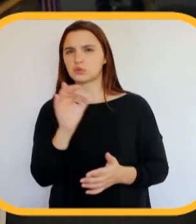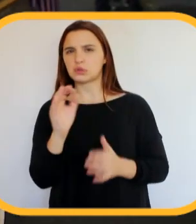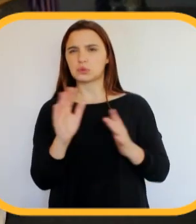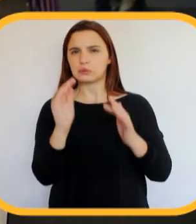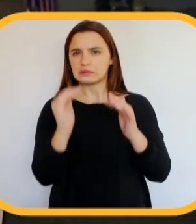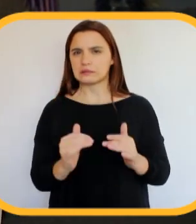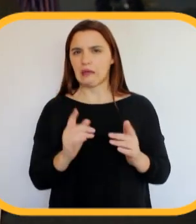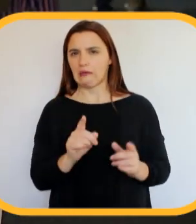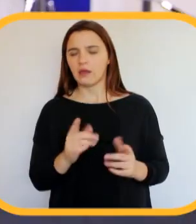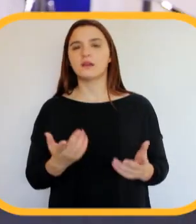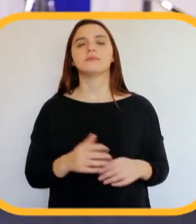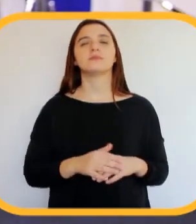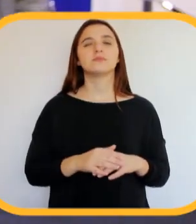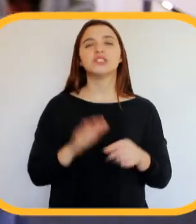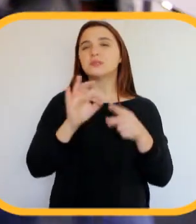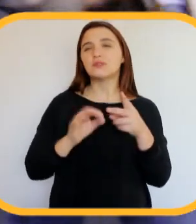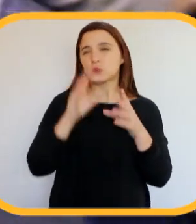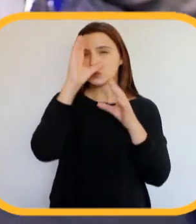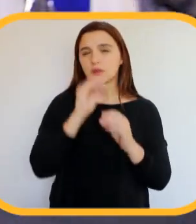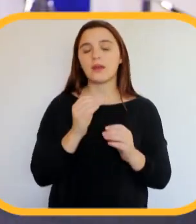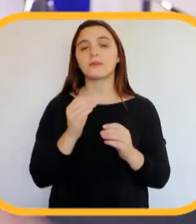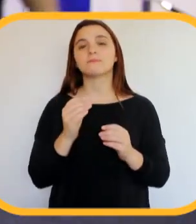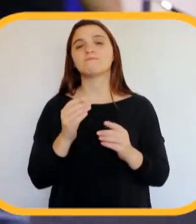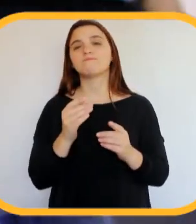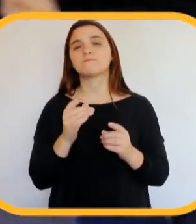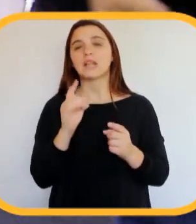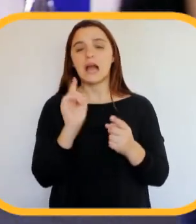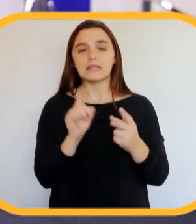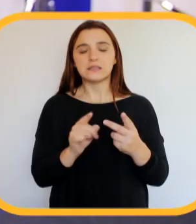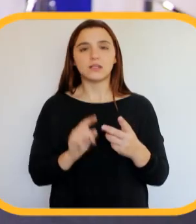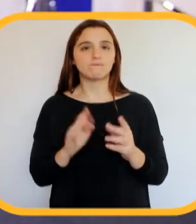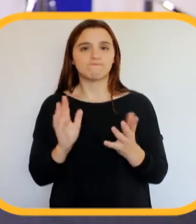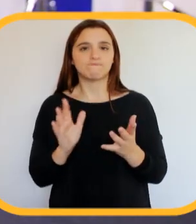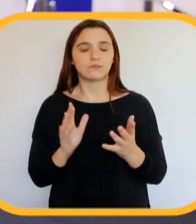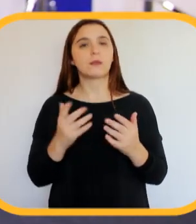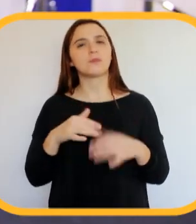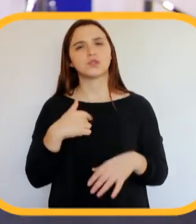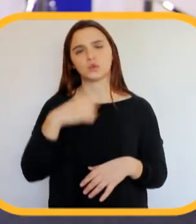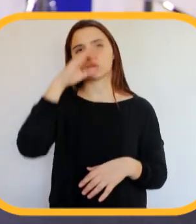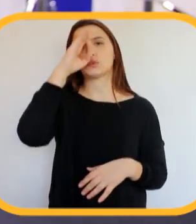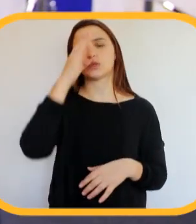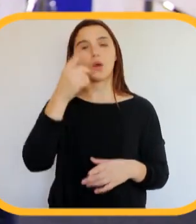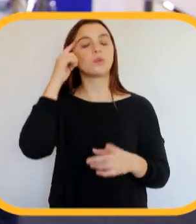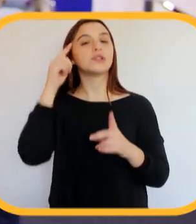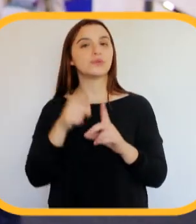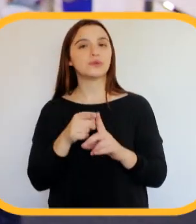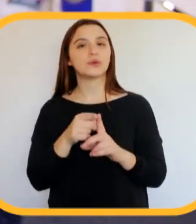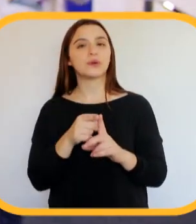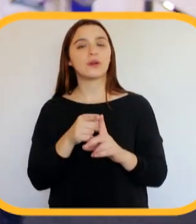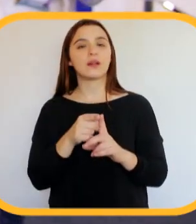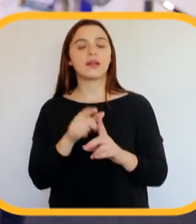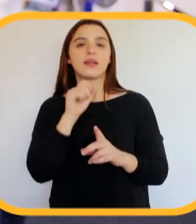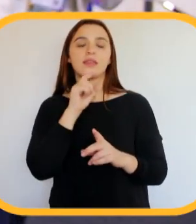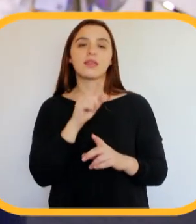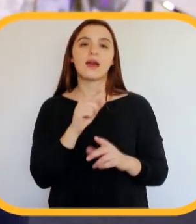50% as emissões de carbono. I don't know specifically what are exactly each one of them, but I know it's the goal to